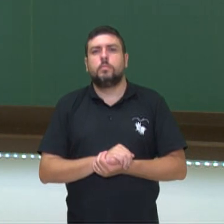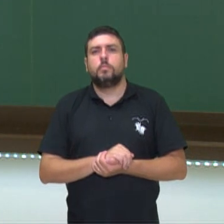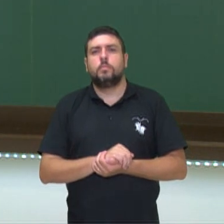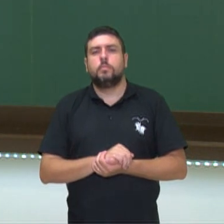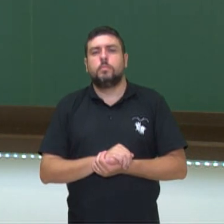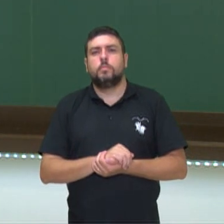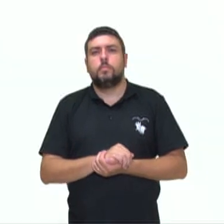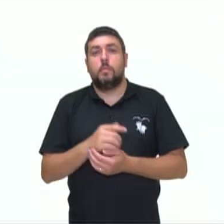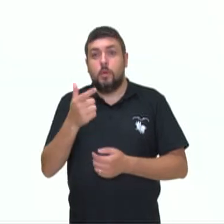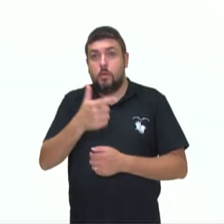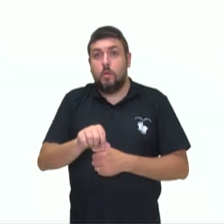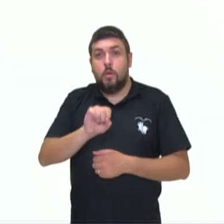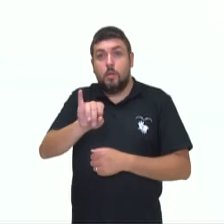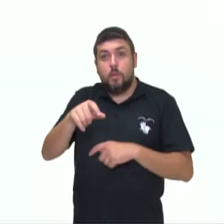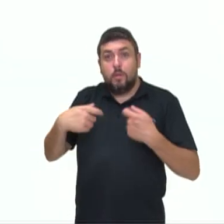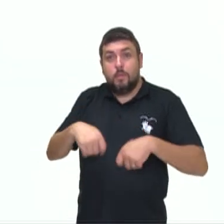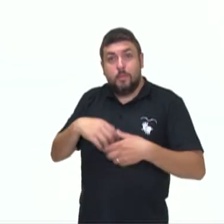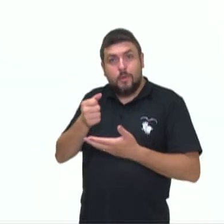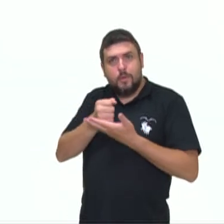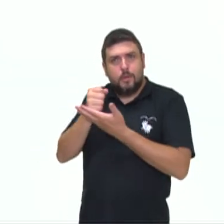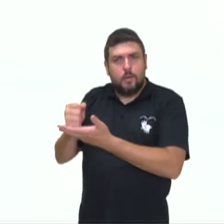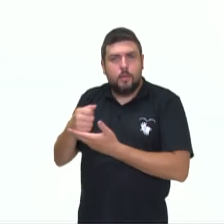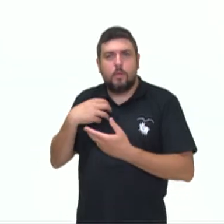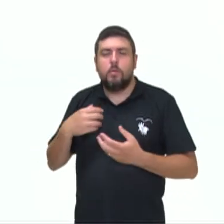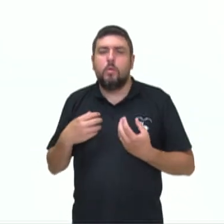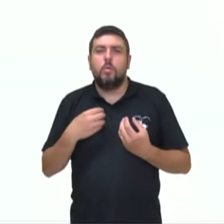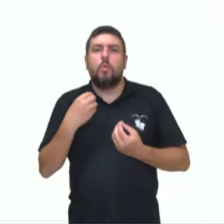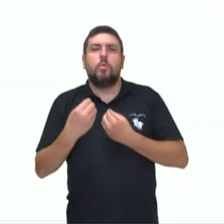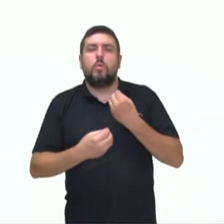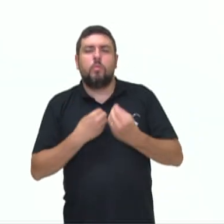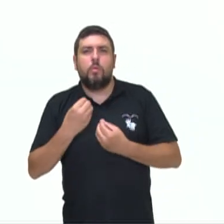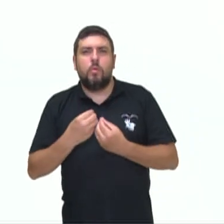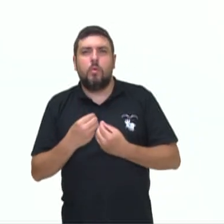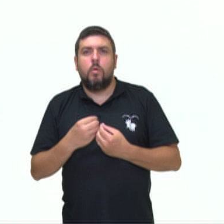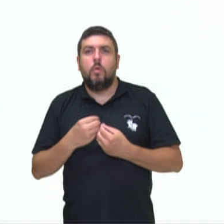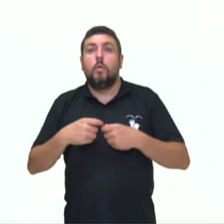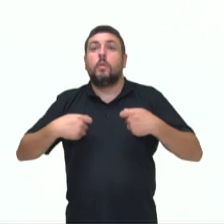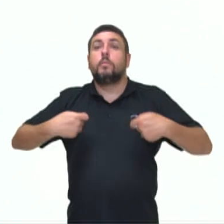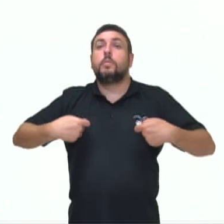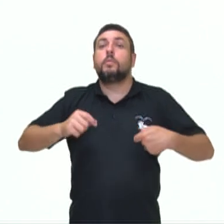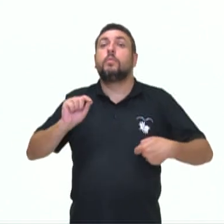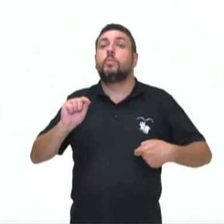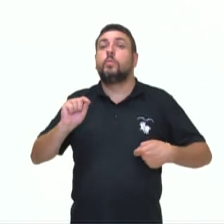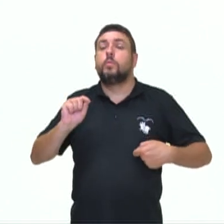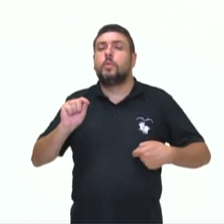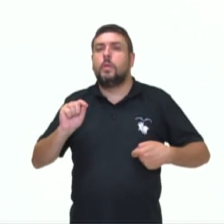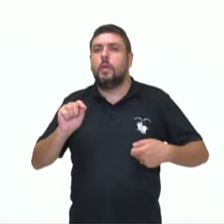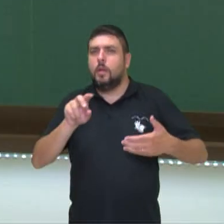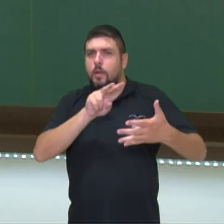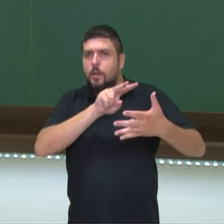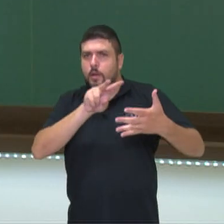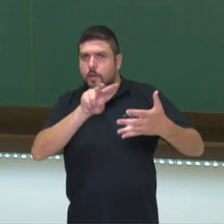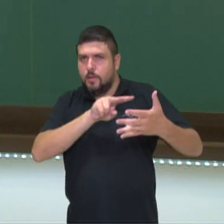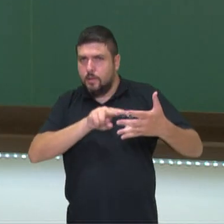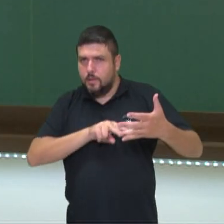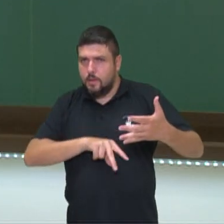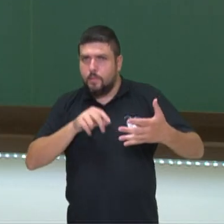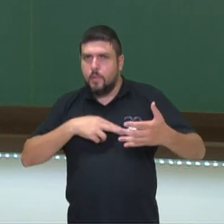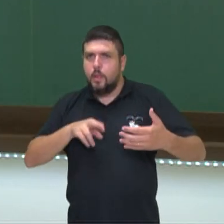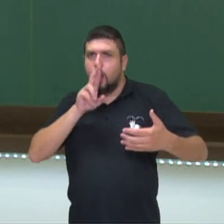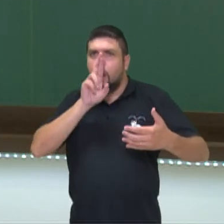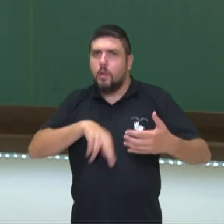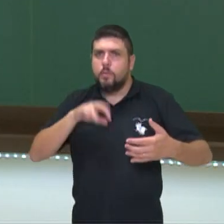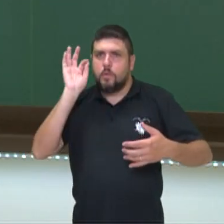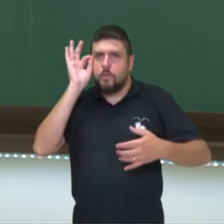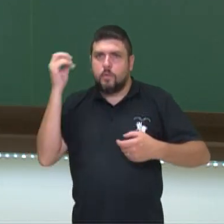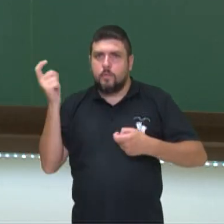Precisando de ajuda, paciente e assistente devem leia as alternativas,